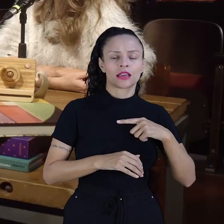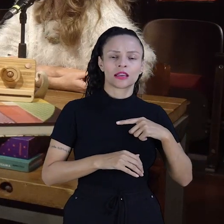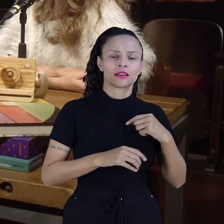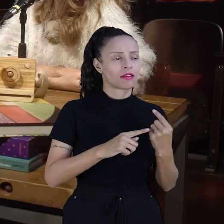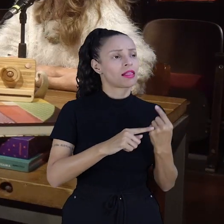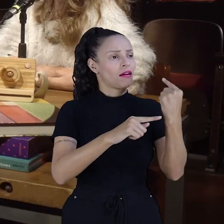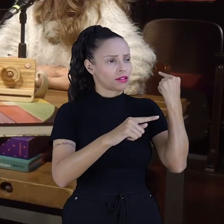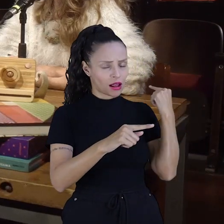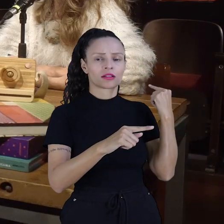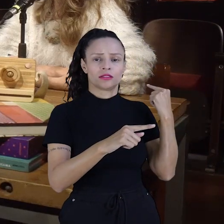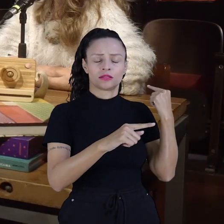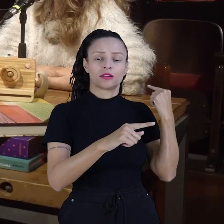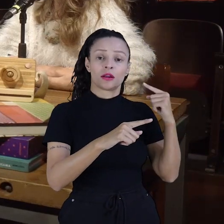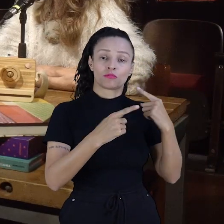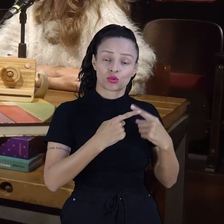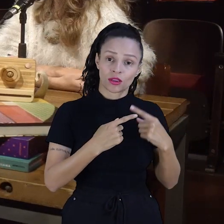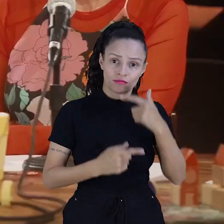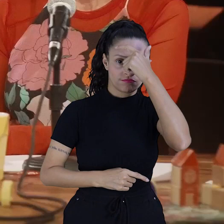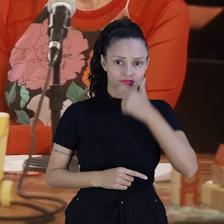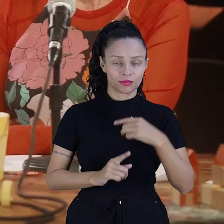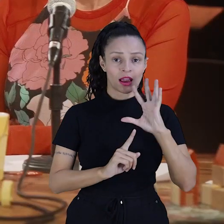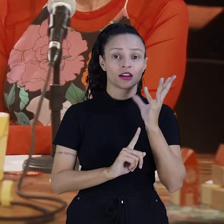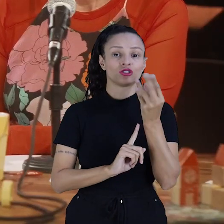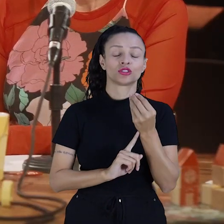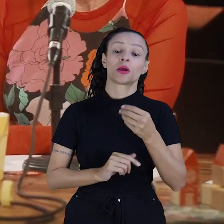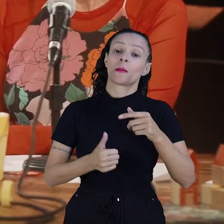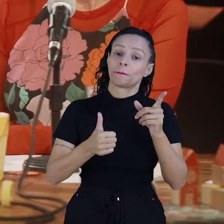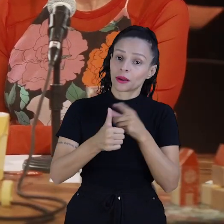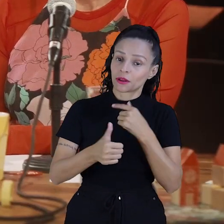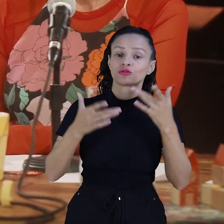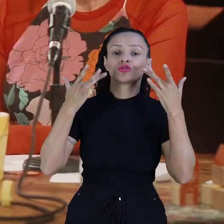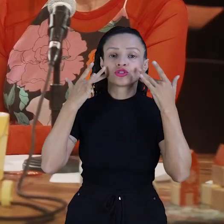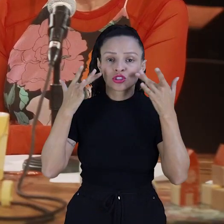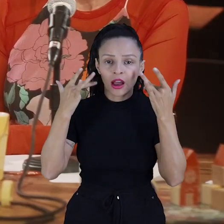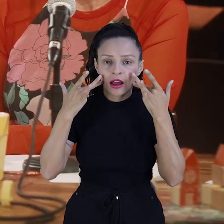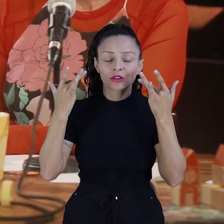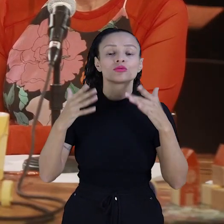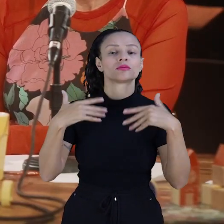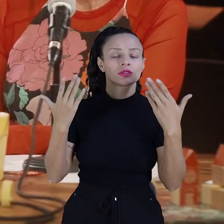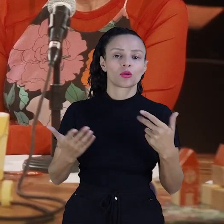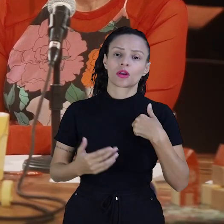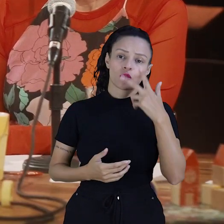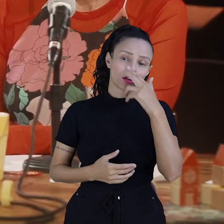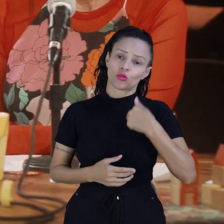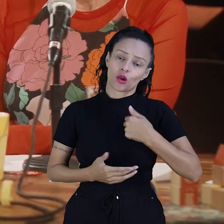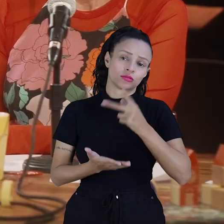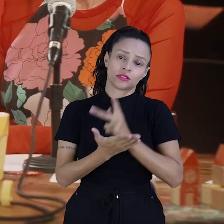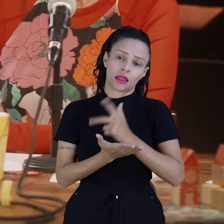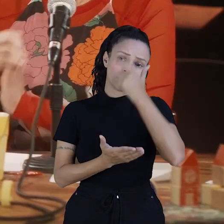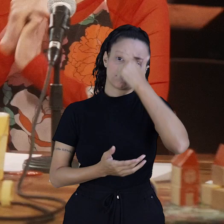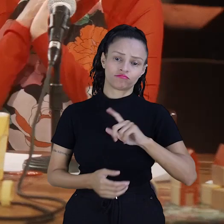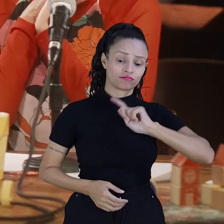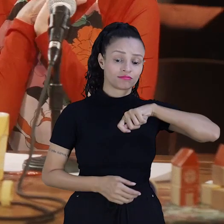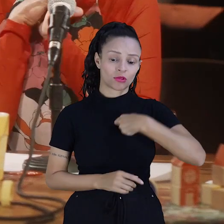que ficou estacionado lá atrás, né? Porque o artista... Porque primeiro veio o teatro, veio as cênicas, então acho que